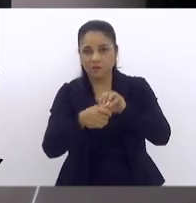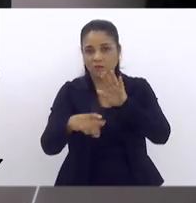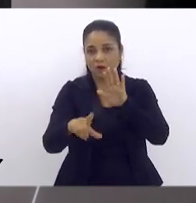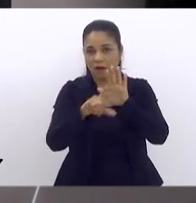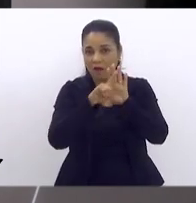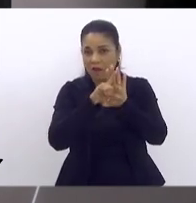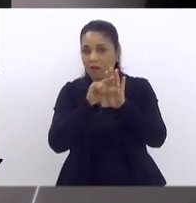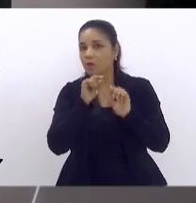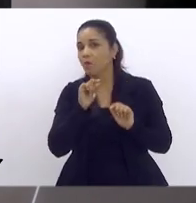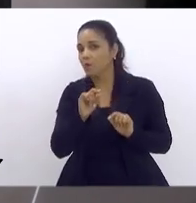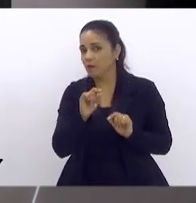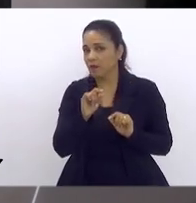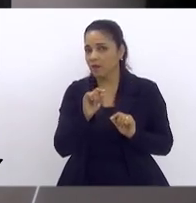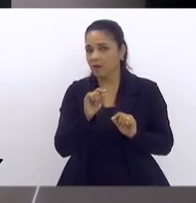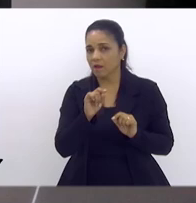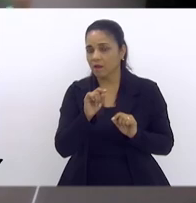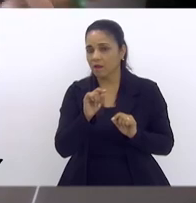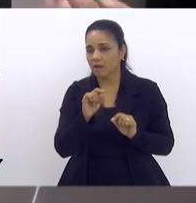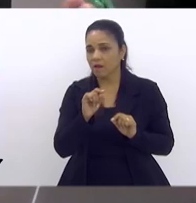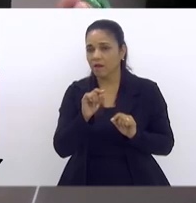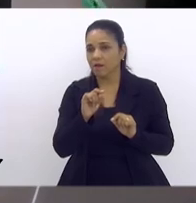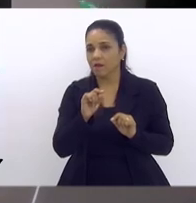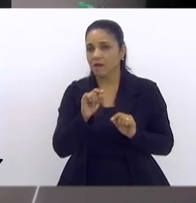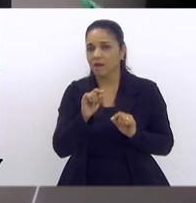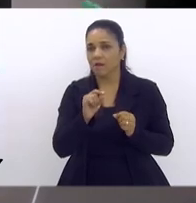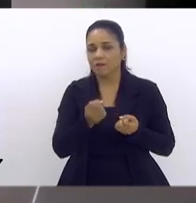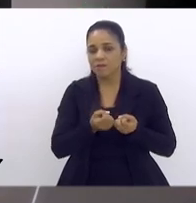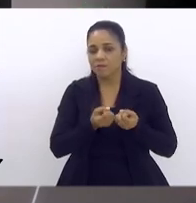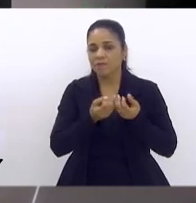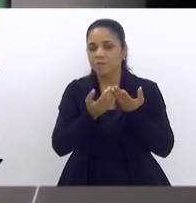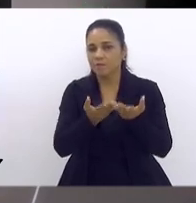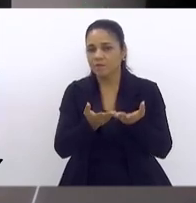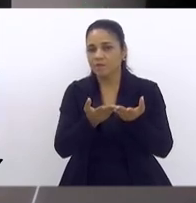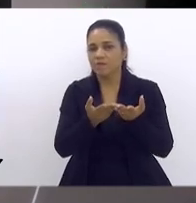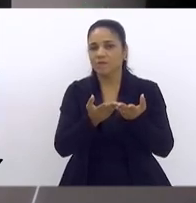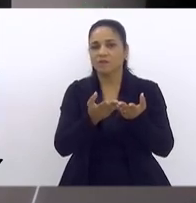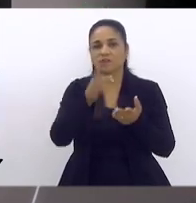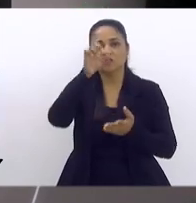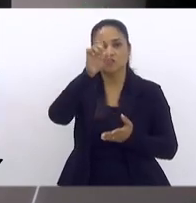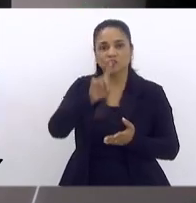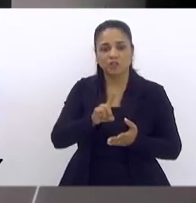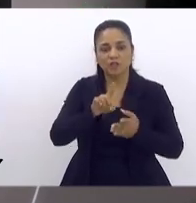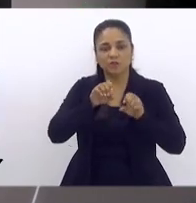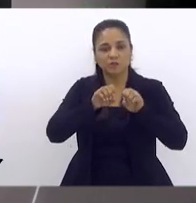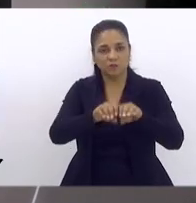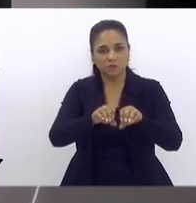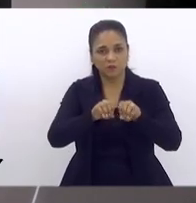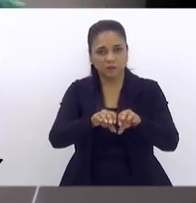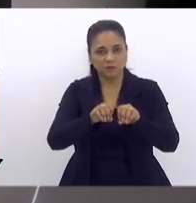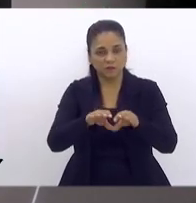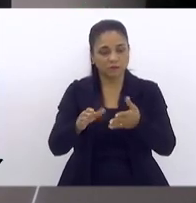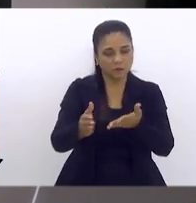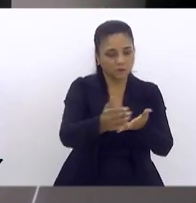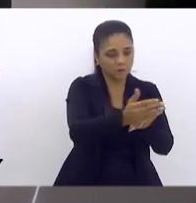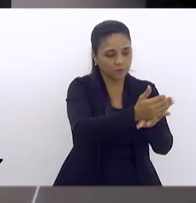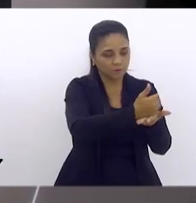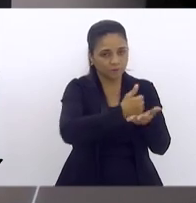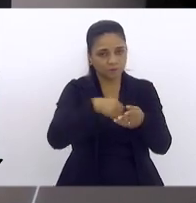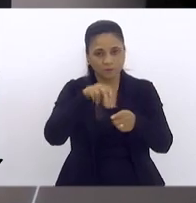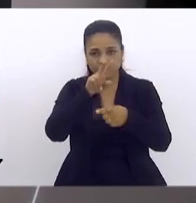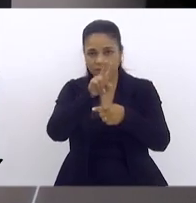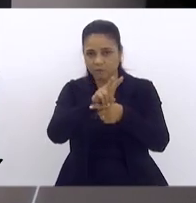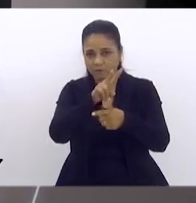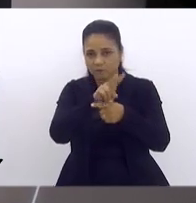de produzir e promover a educação em direitos na proteção de dados da população e também do público